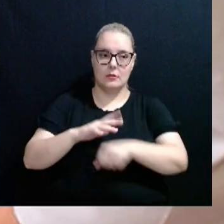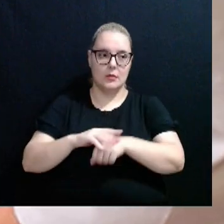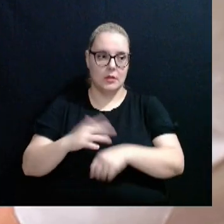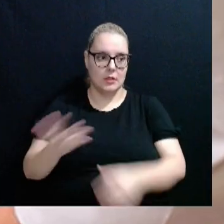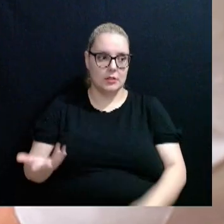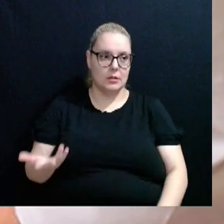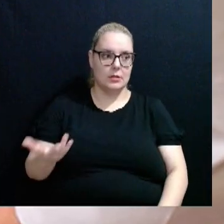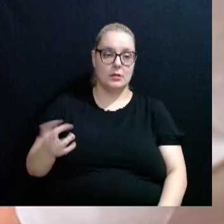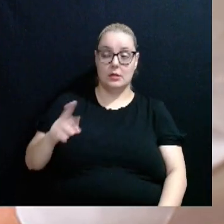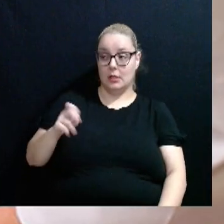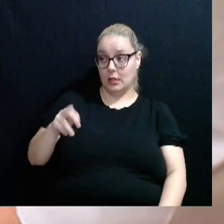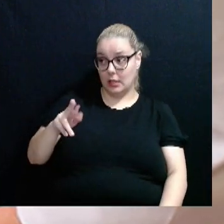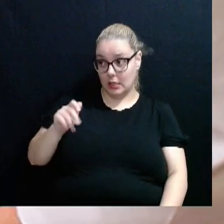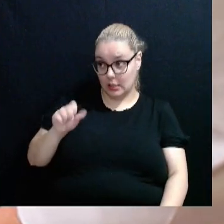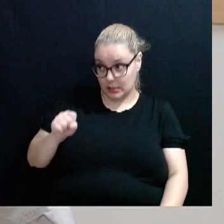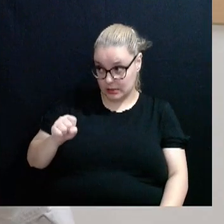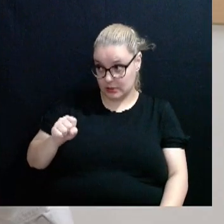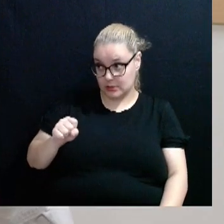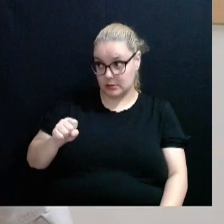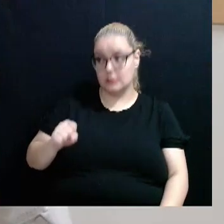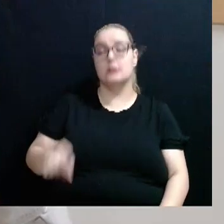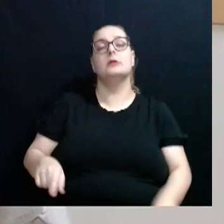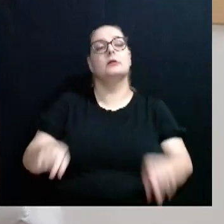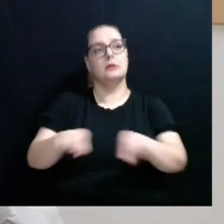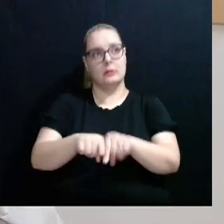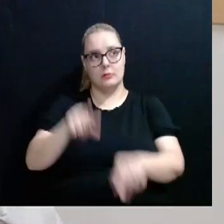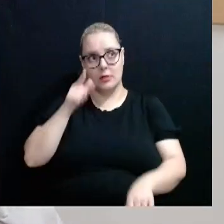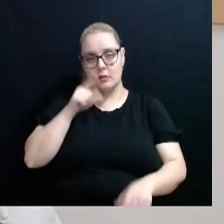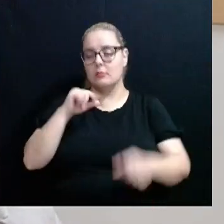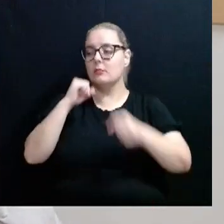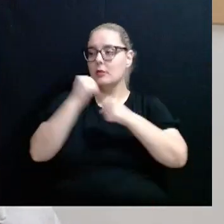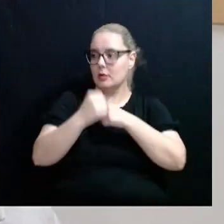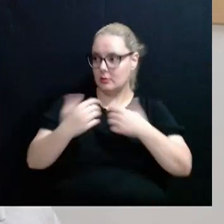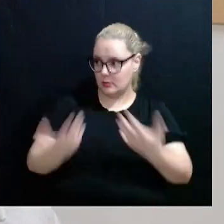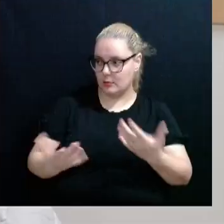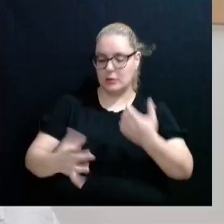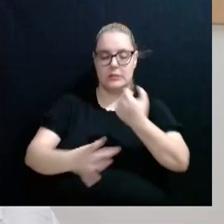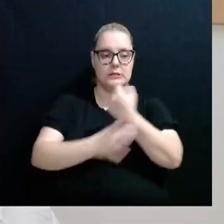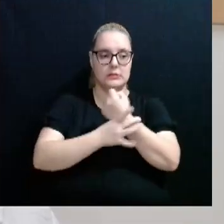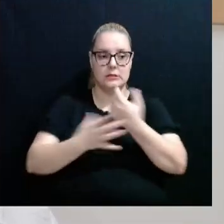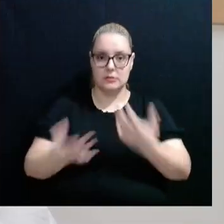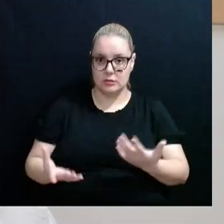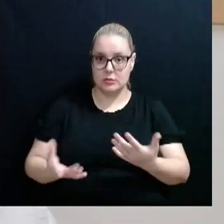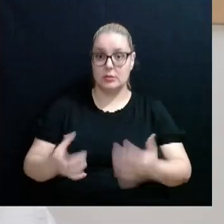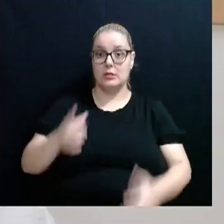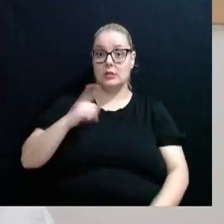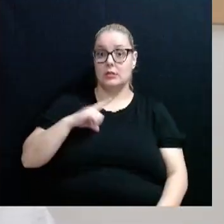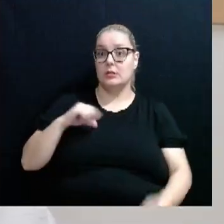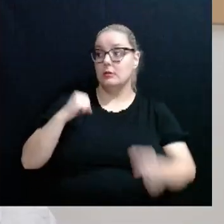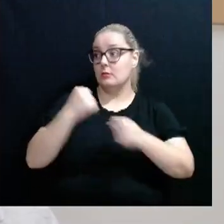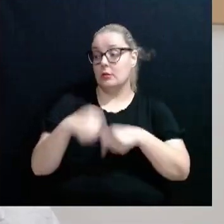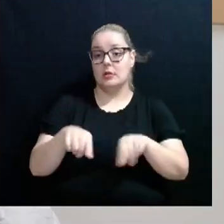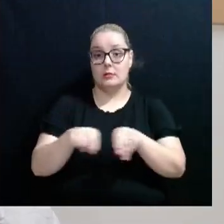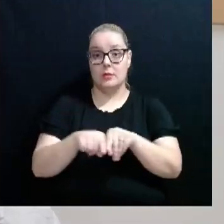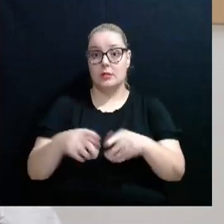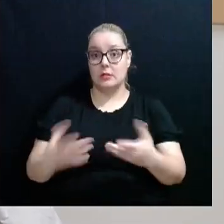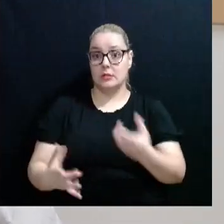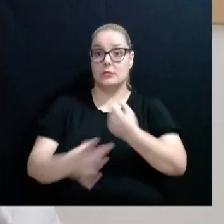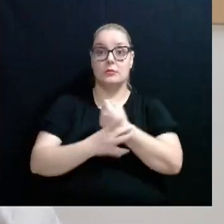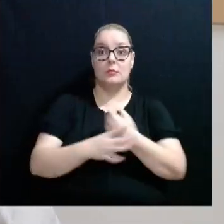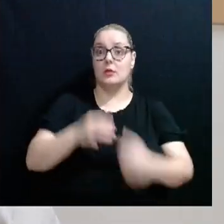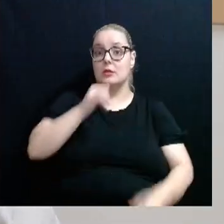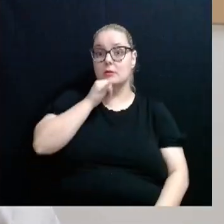raras, que você também consegue se proteger com esse seguro. Existe proteção também dentro desse seguro, por exemplo, se eu precisar